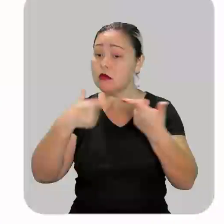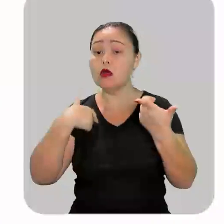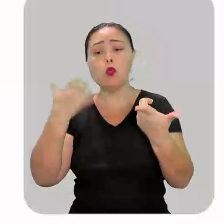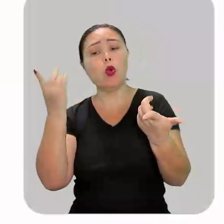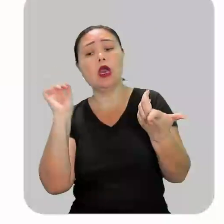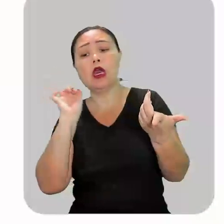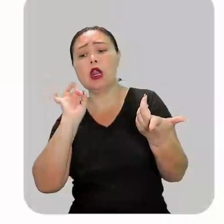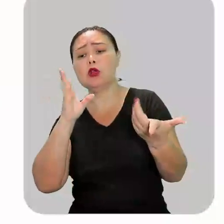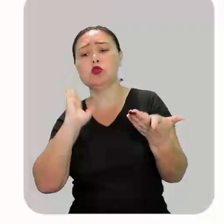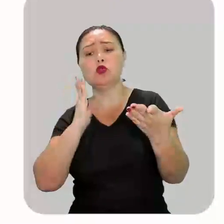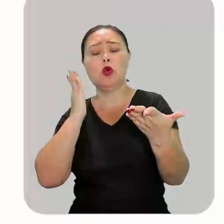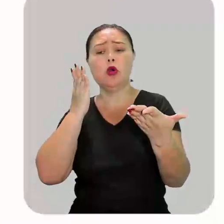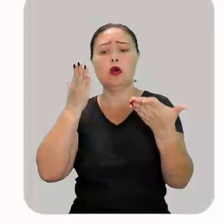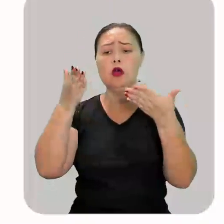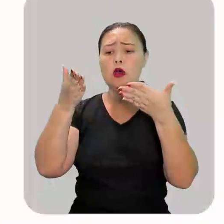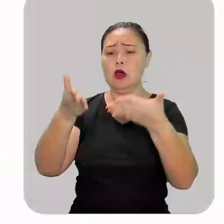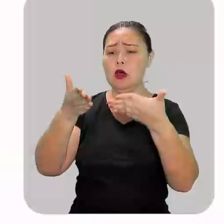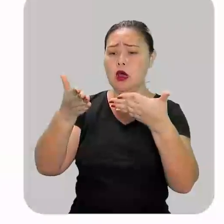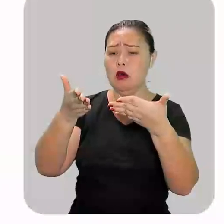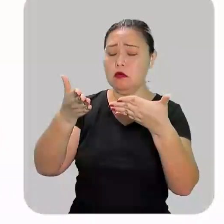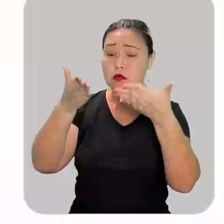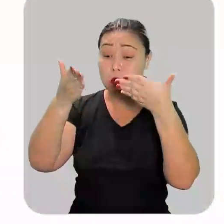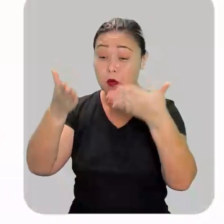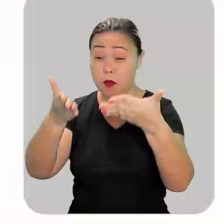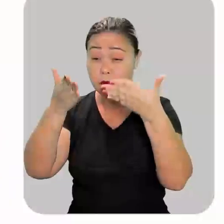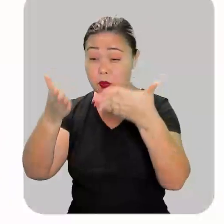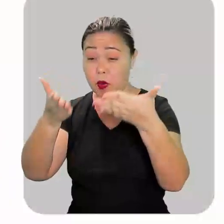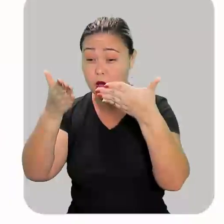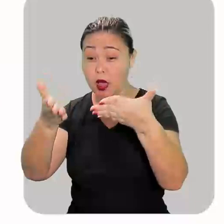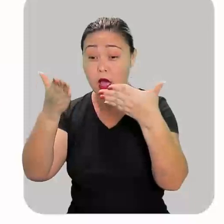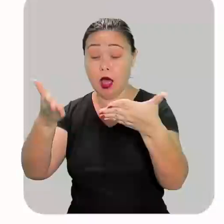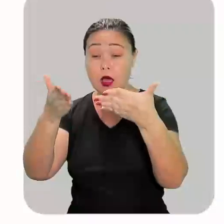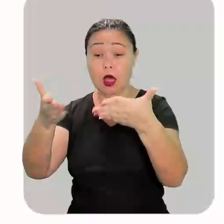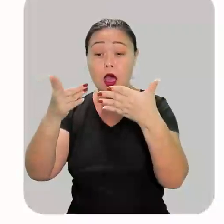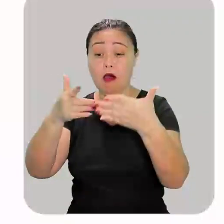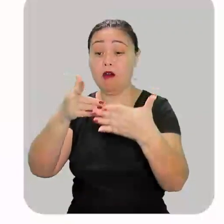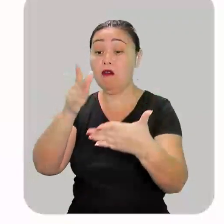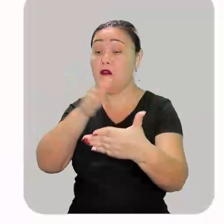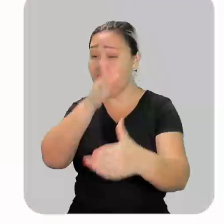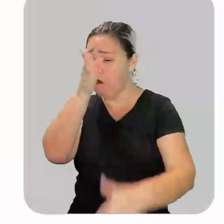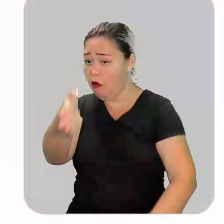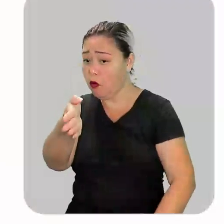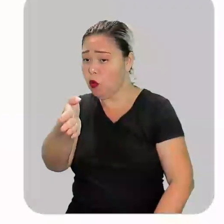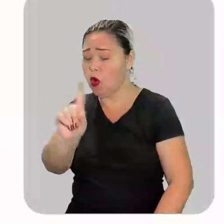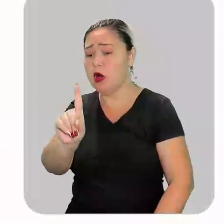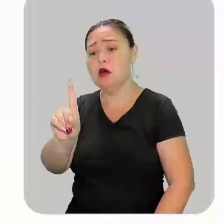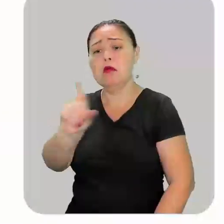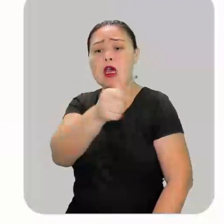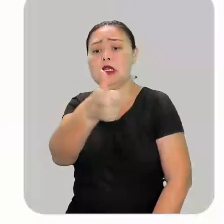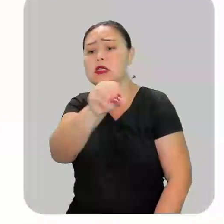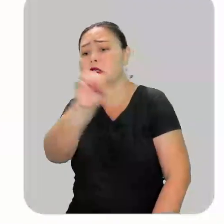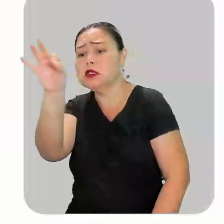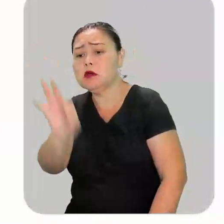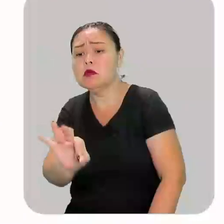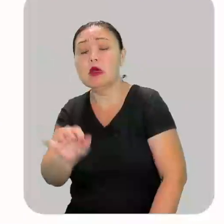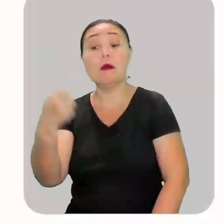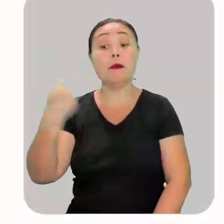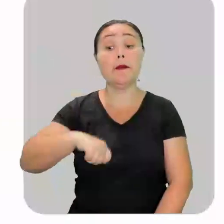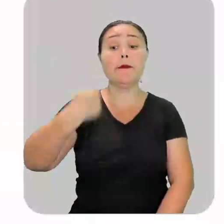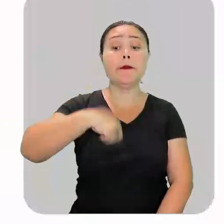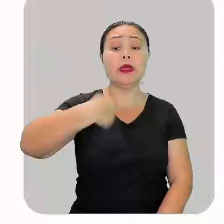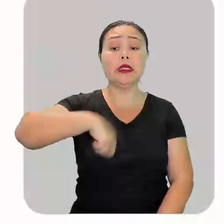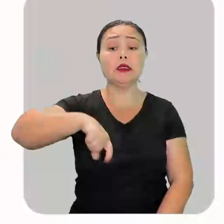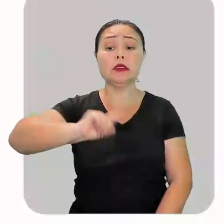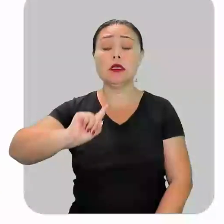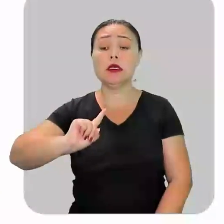era só aquela questão de ser aquele foco, né? Tem que ter foco, mas não 100%, né? A pessoa precisa